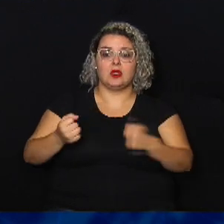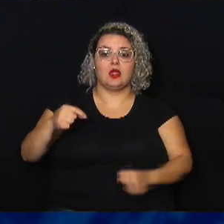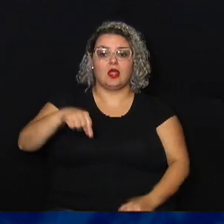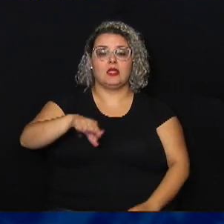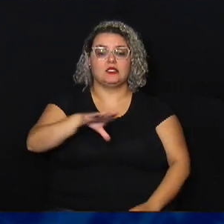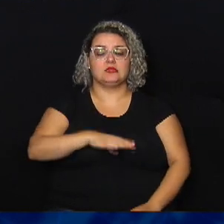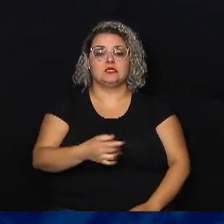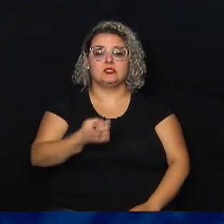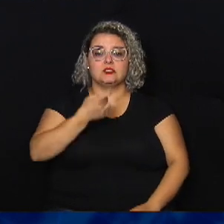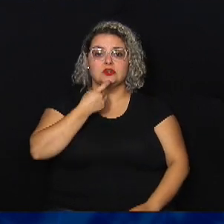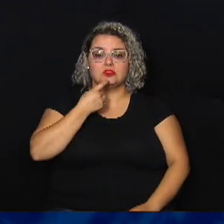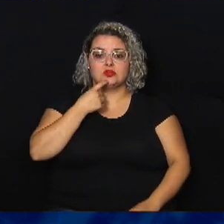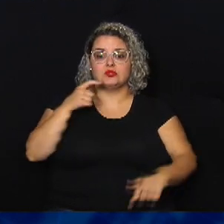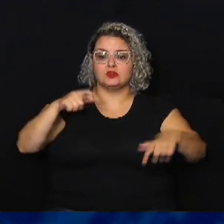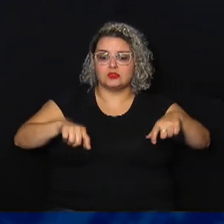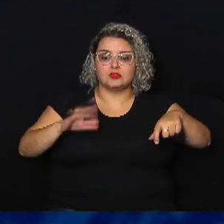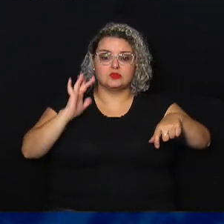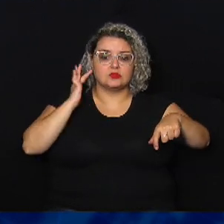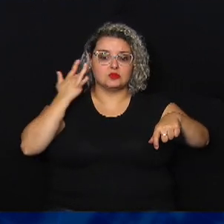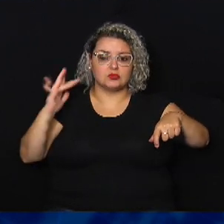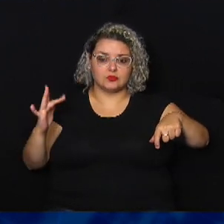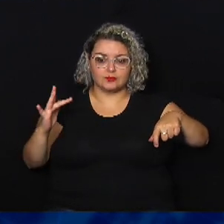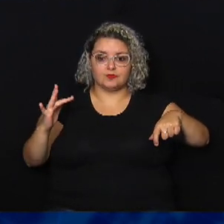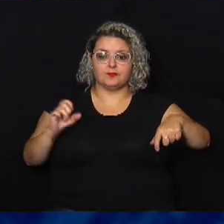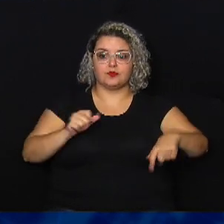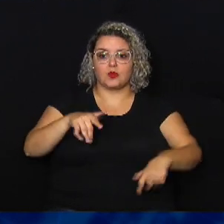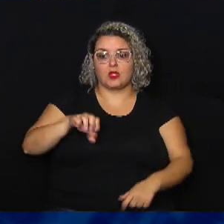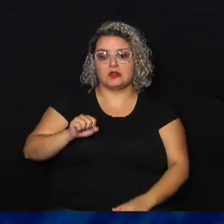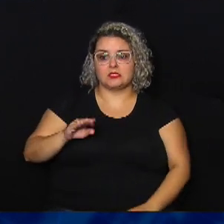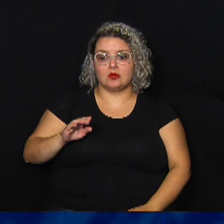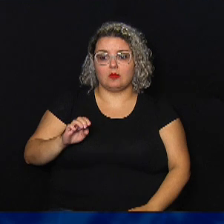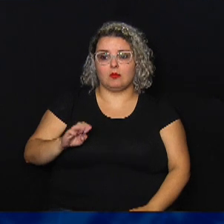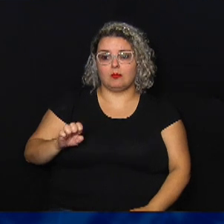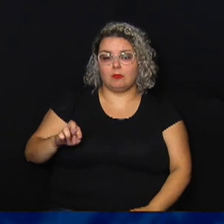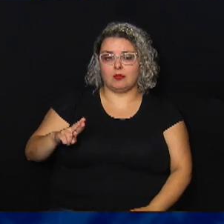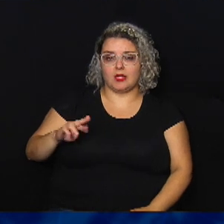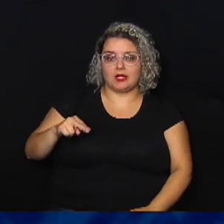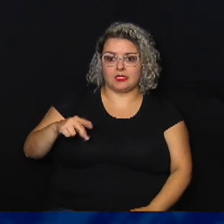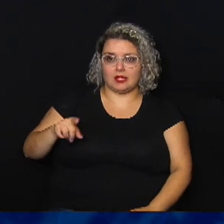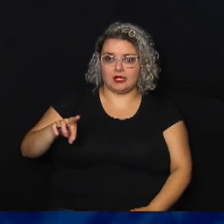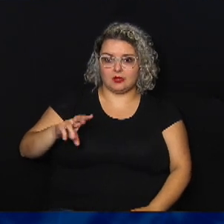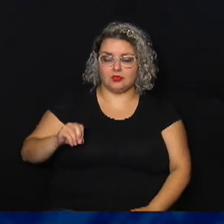Campinas, no estádio Brinco de Ouro, o São Bernardo. E a situação é a